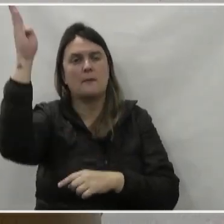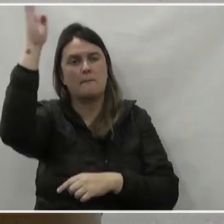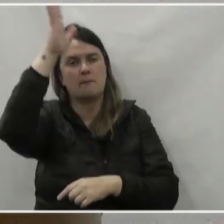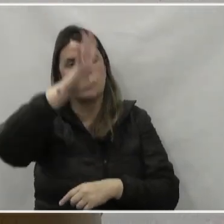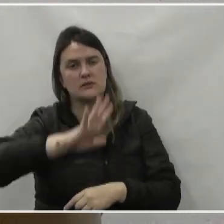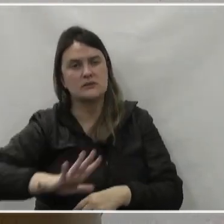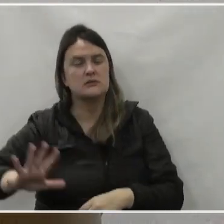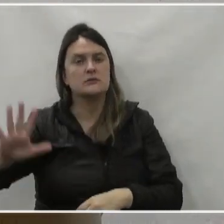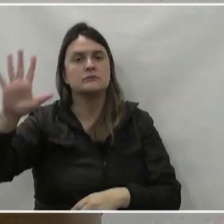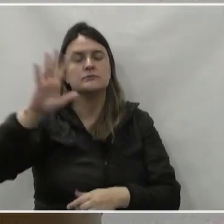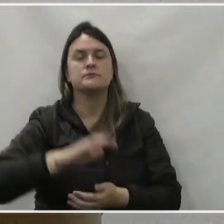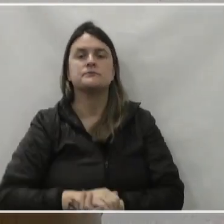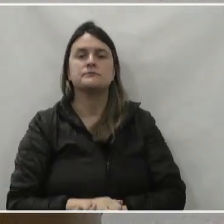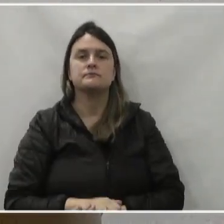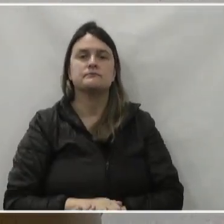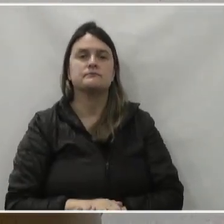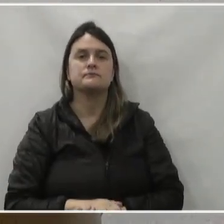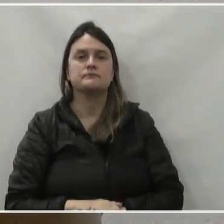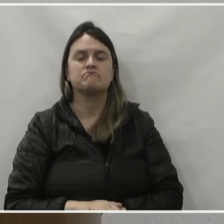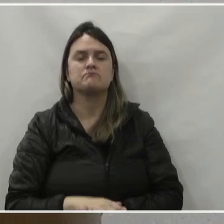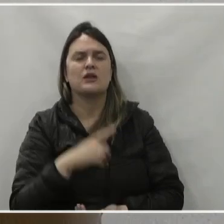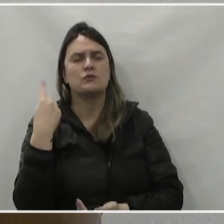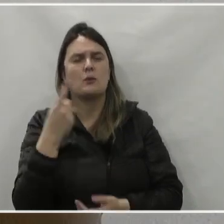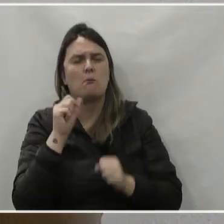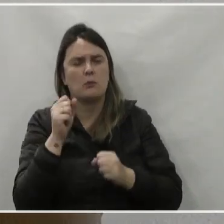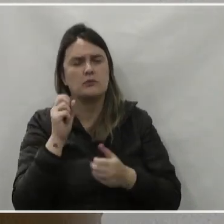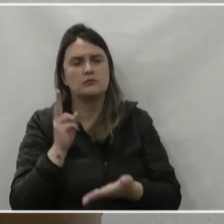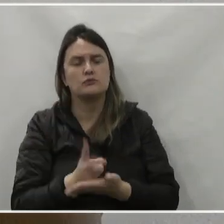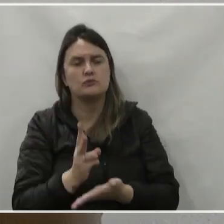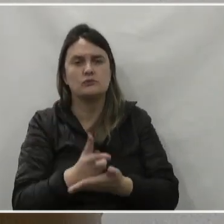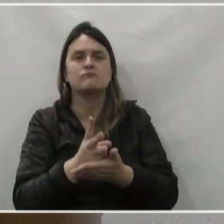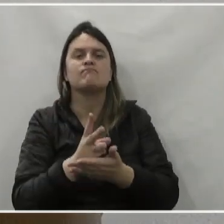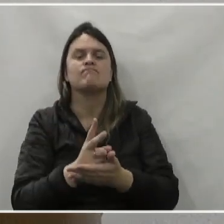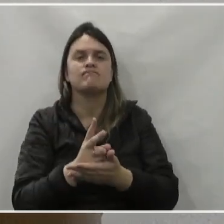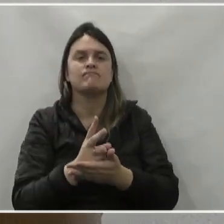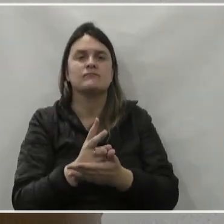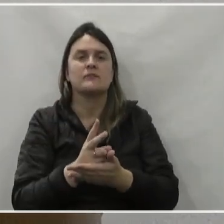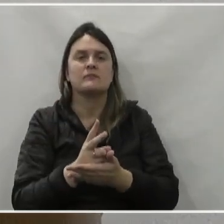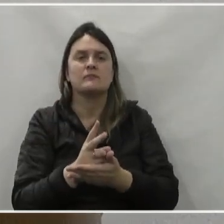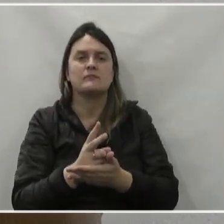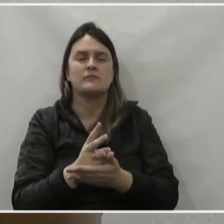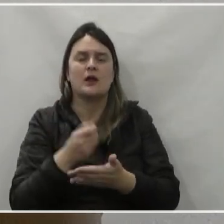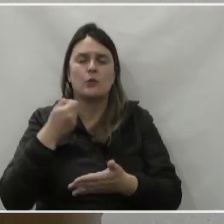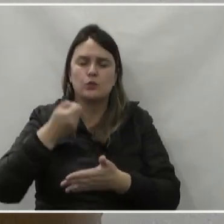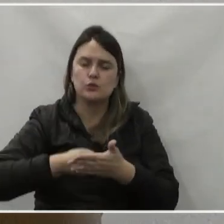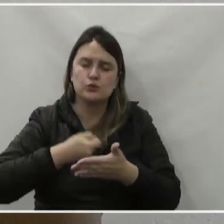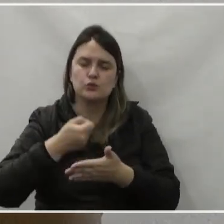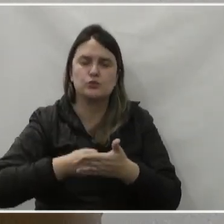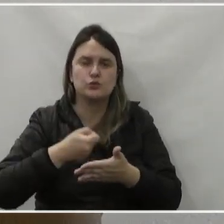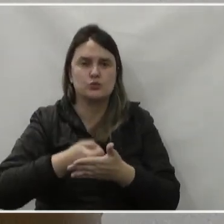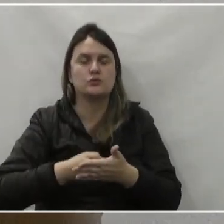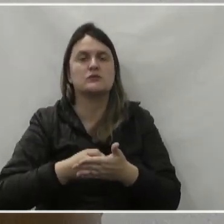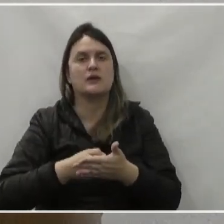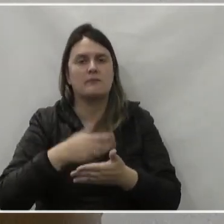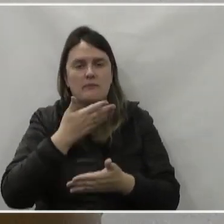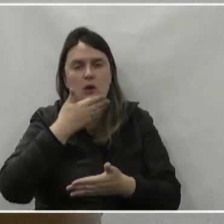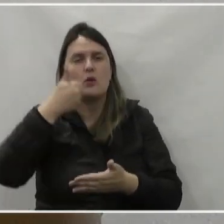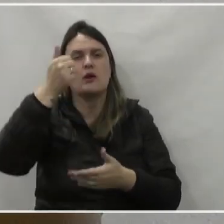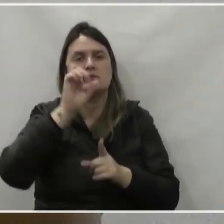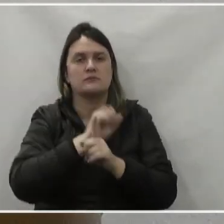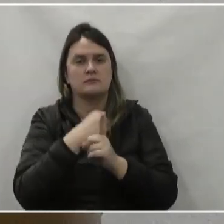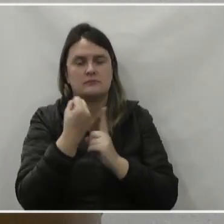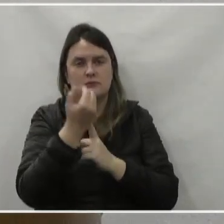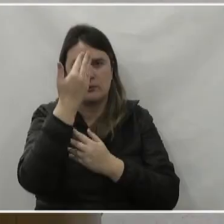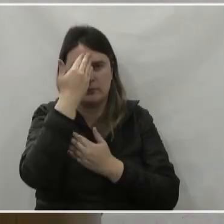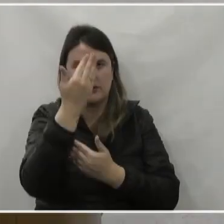Brasil, né, e que possamos continuar a nossa batalha, a nossa luta para melhorar a sociedade.